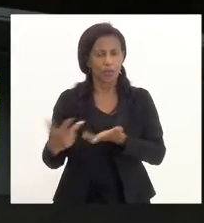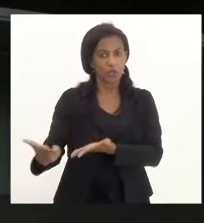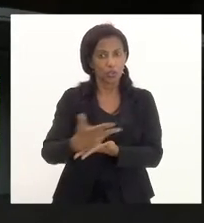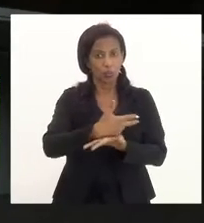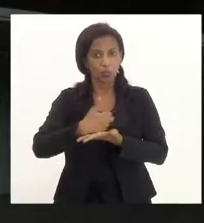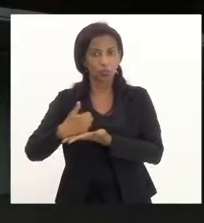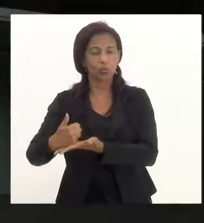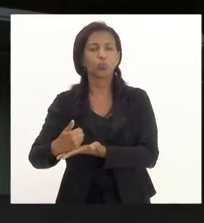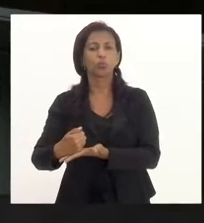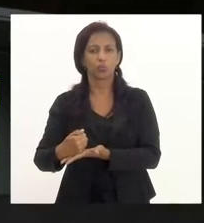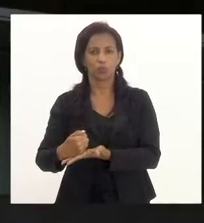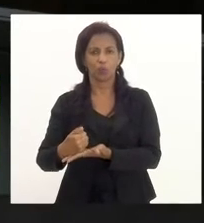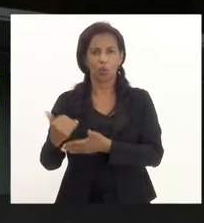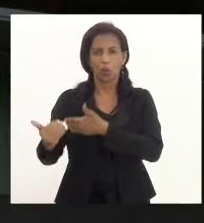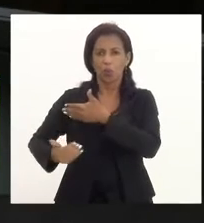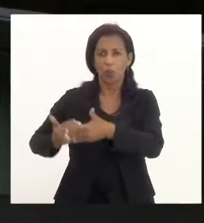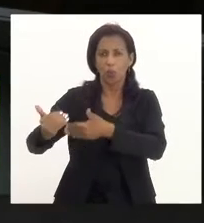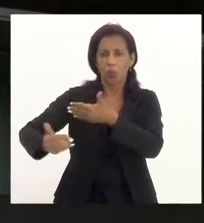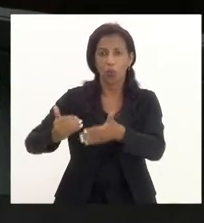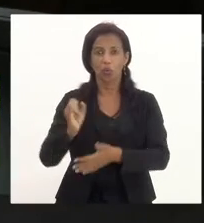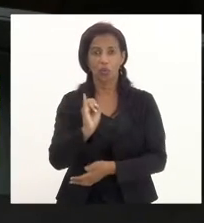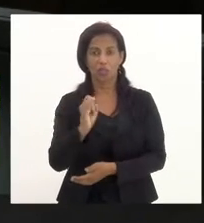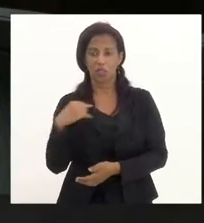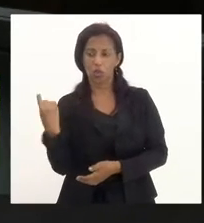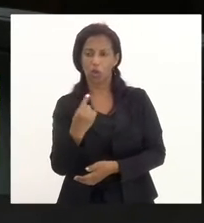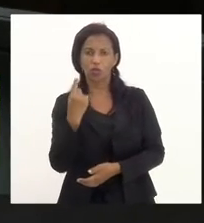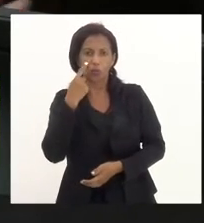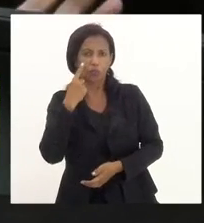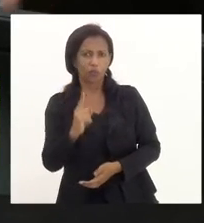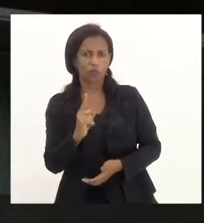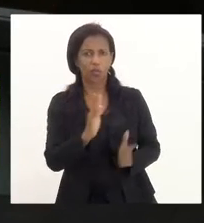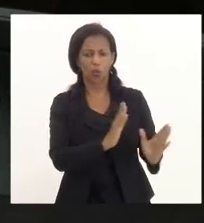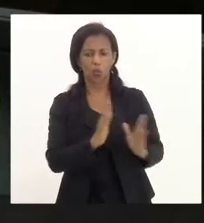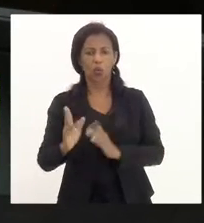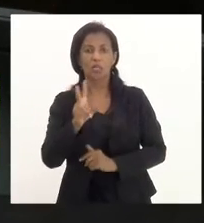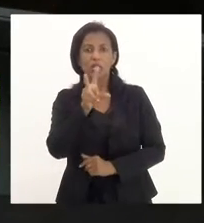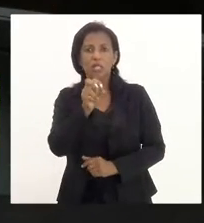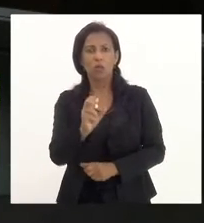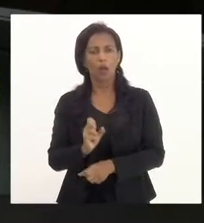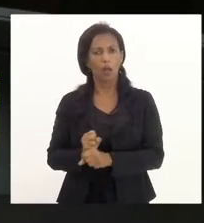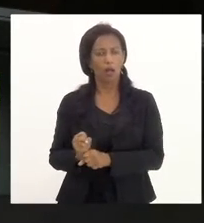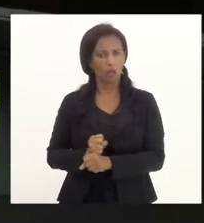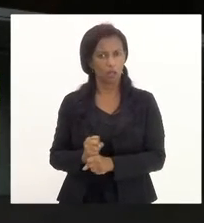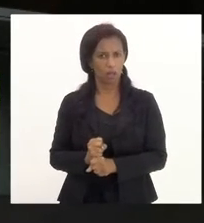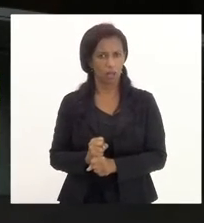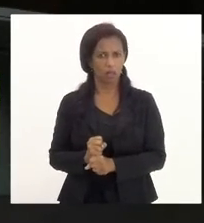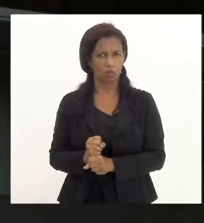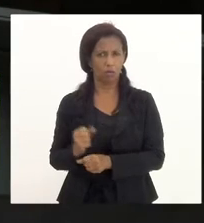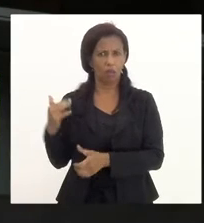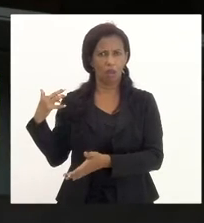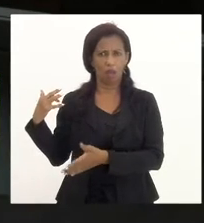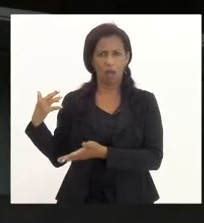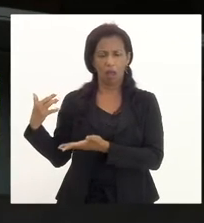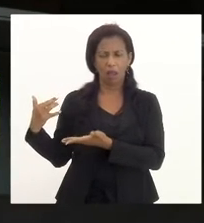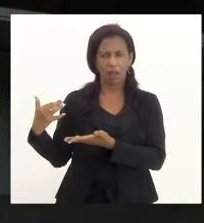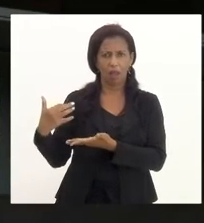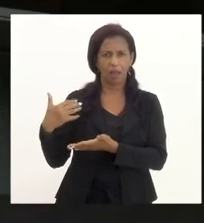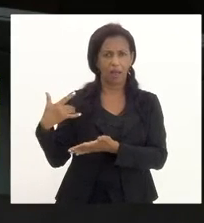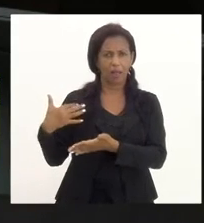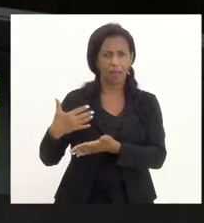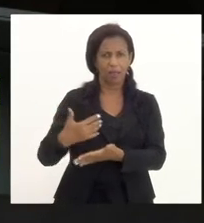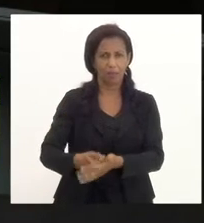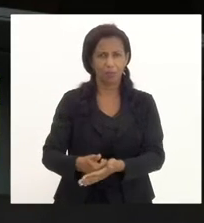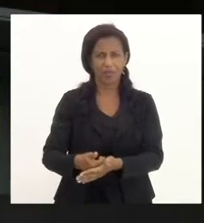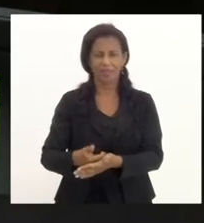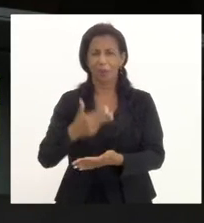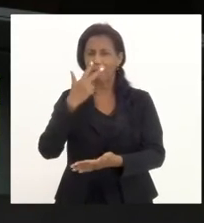recuperação ao longo Se nós formos ver nos últimos 50 anos a recuperação da dívida ativa ela